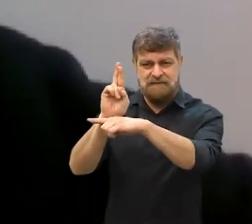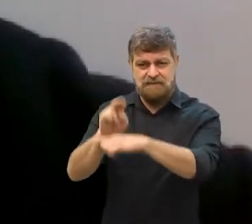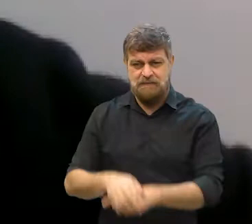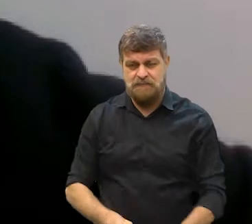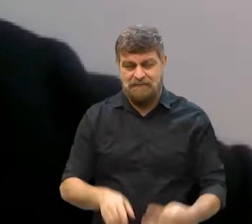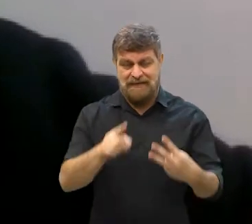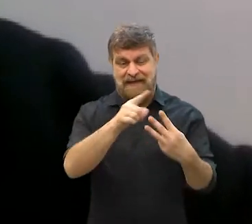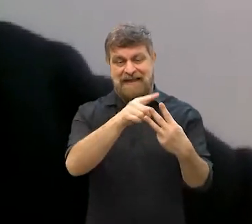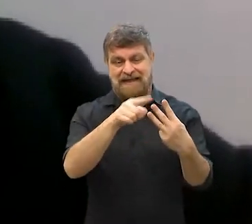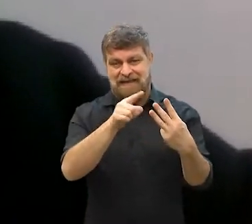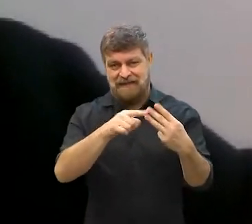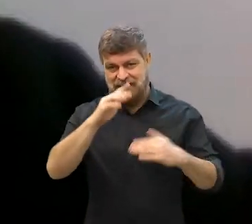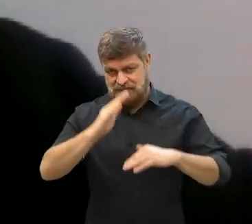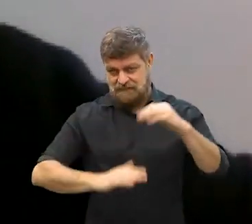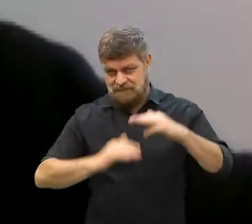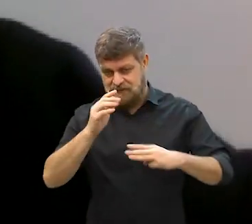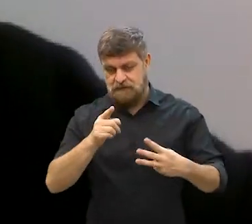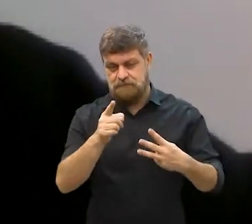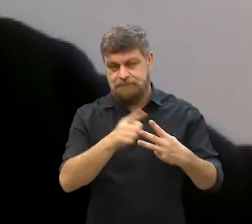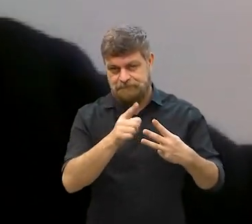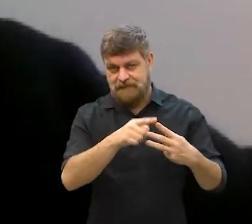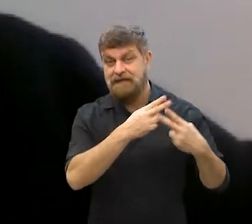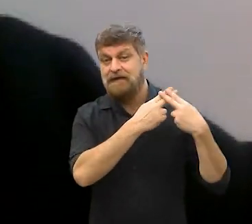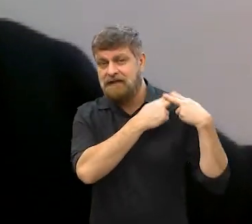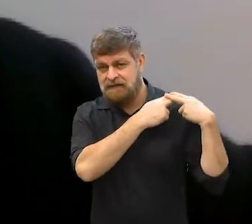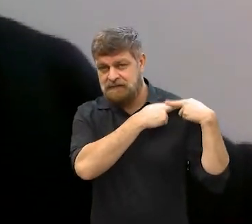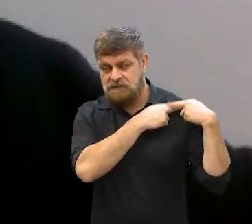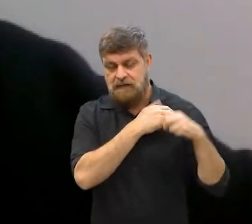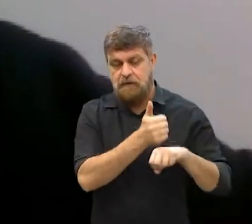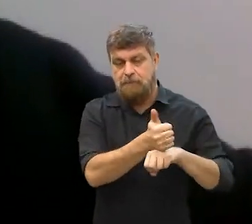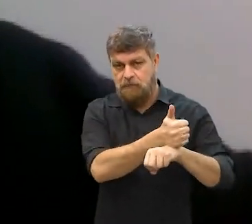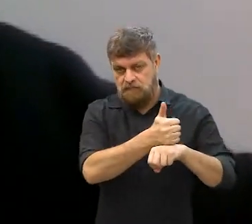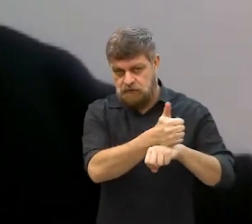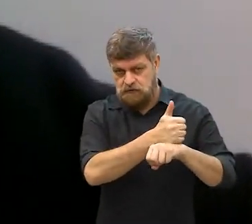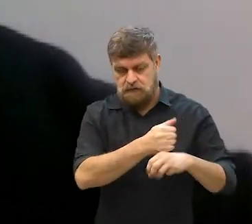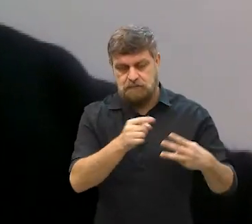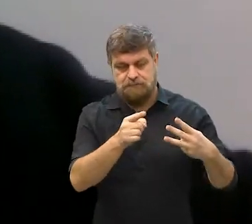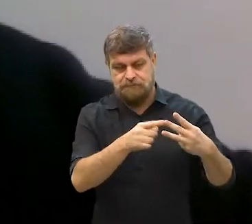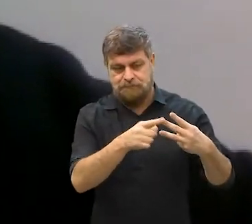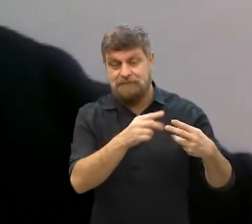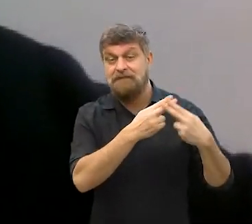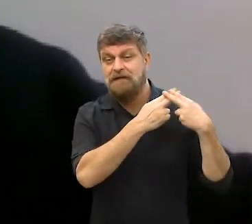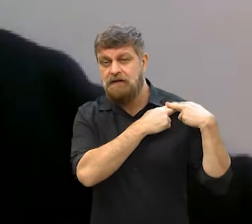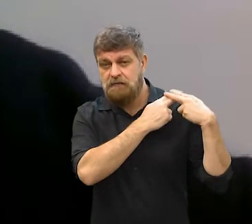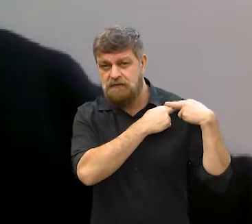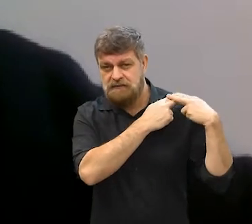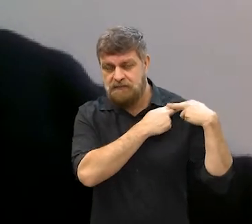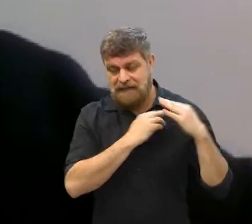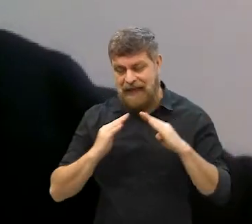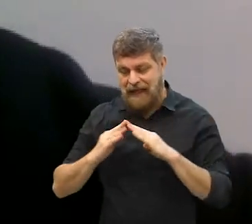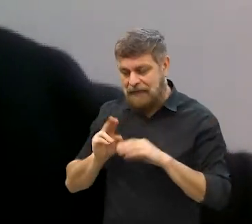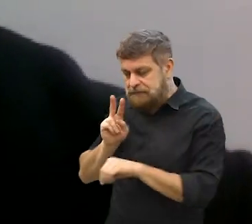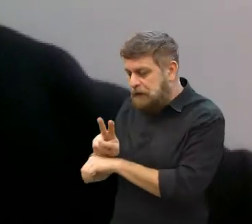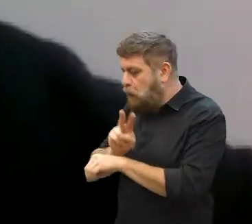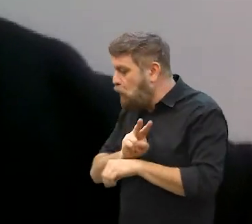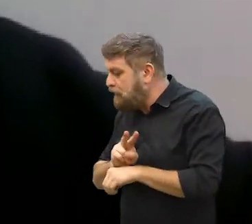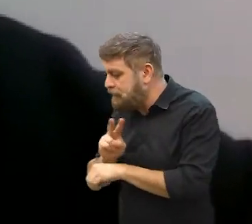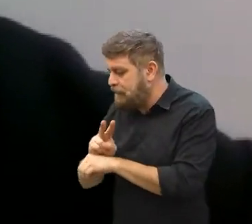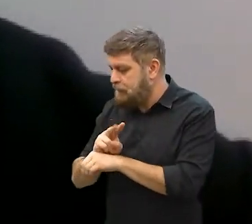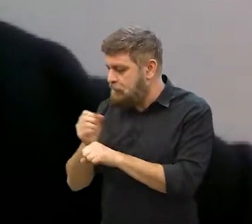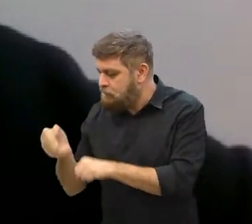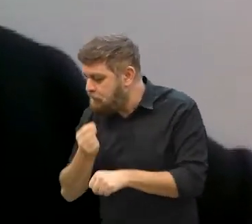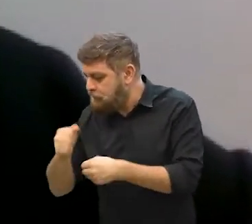tipos de atividades, né? Ela tem a responsabilidade profissional, ela tem a responsabilidade da casa, né, do